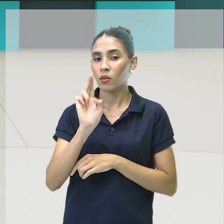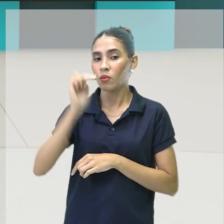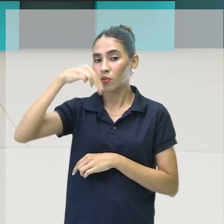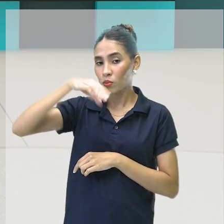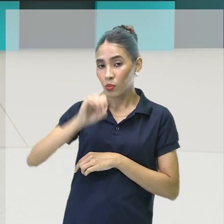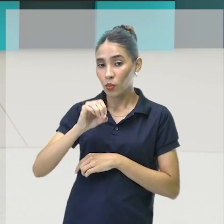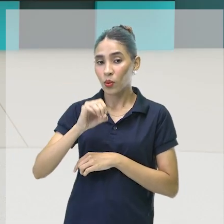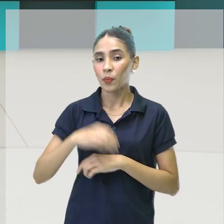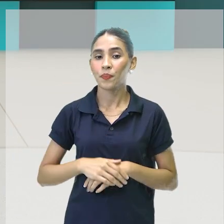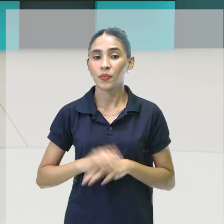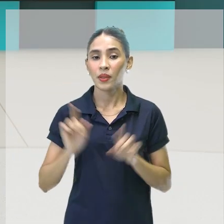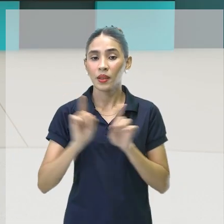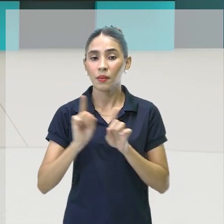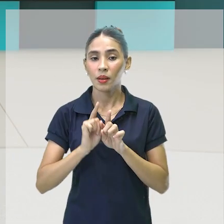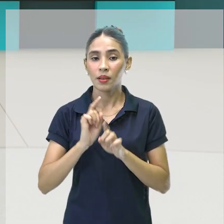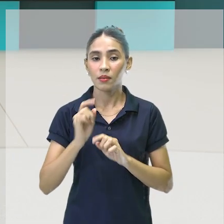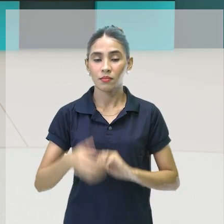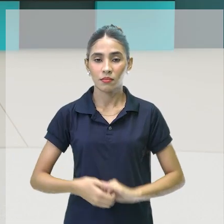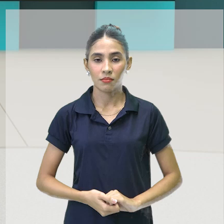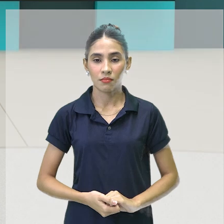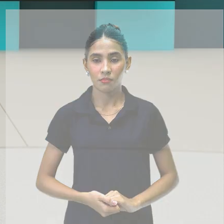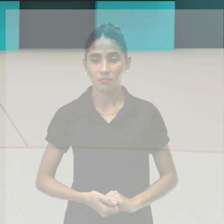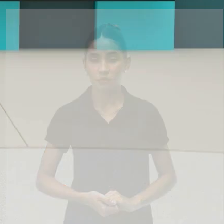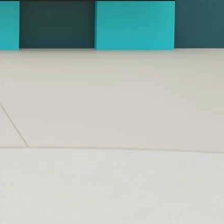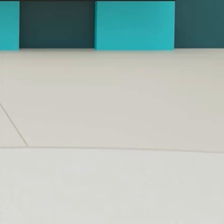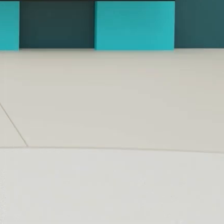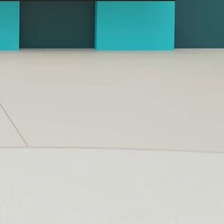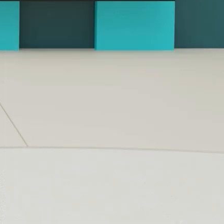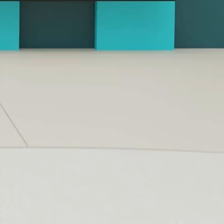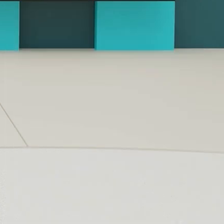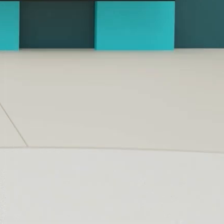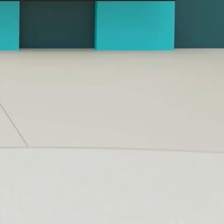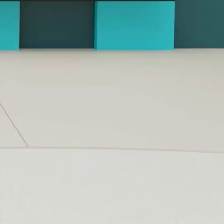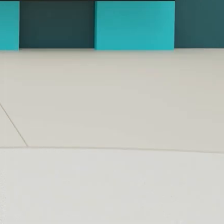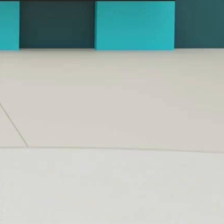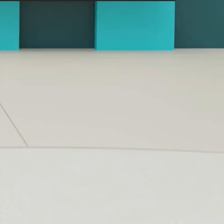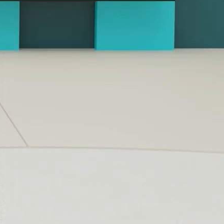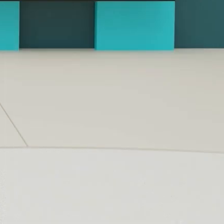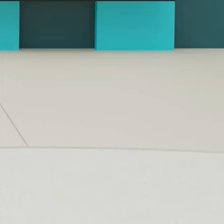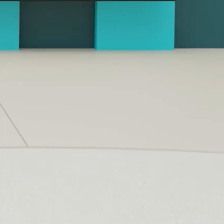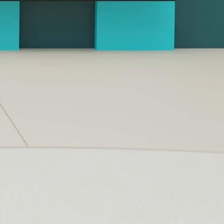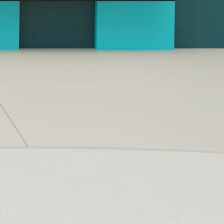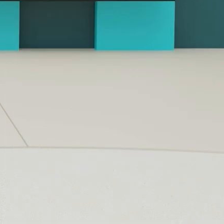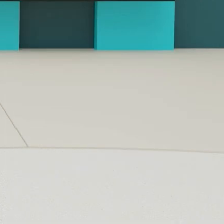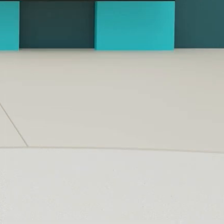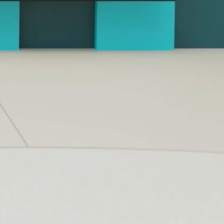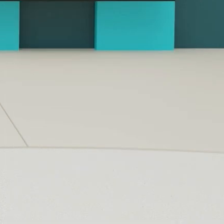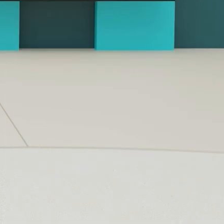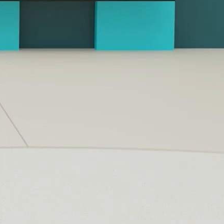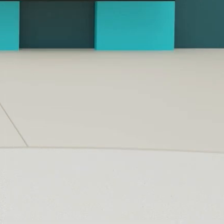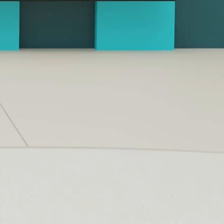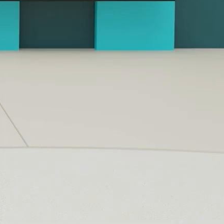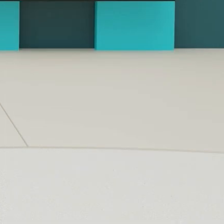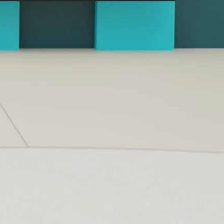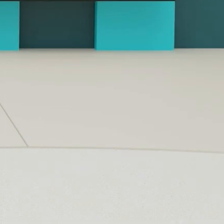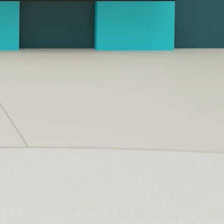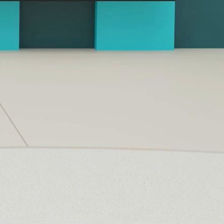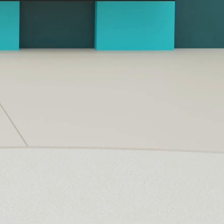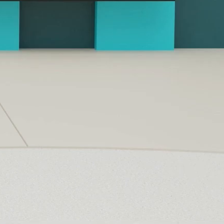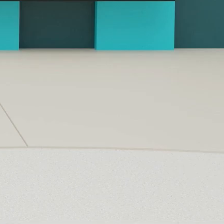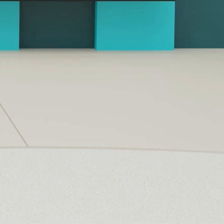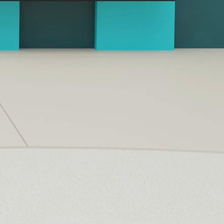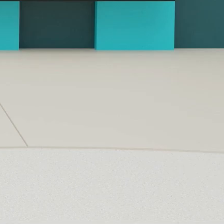bem interessante, né? O karatê, todos eles envolvendo aí essa questão de uma filosofia de vida,